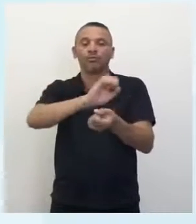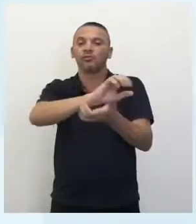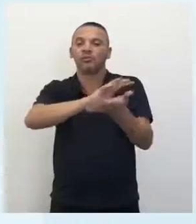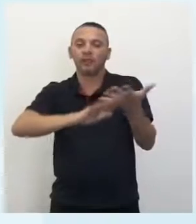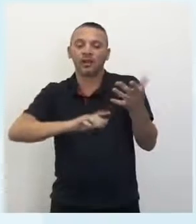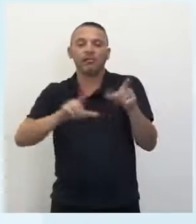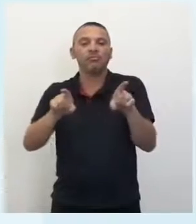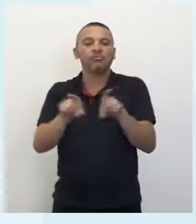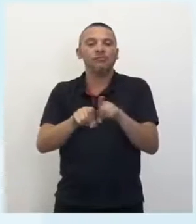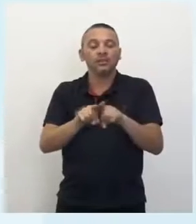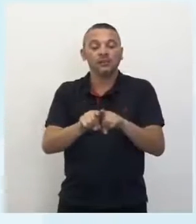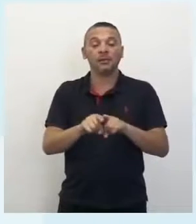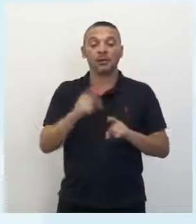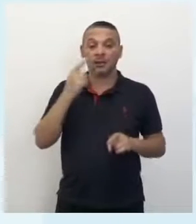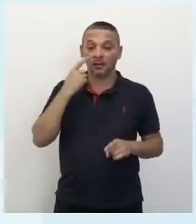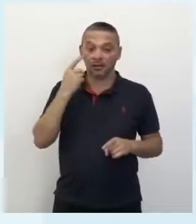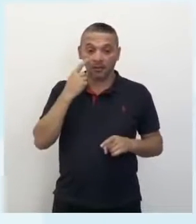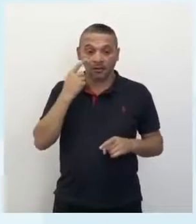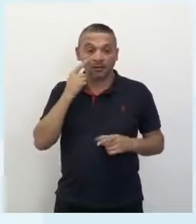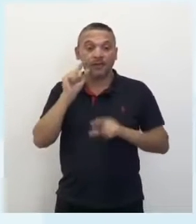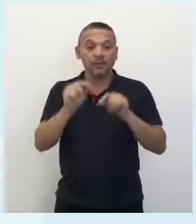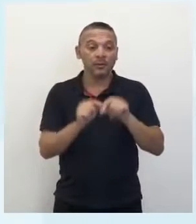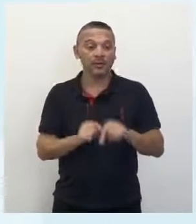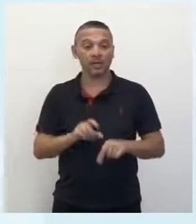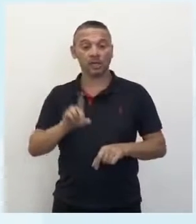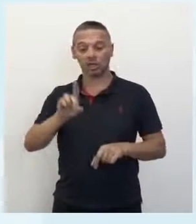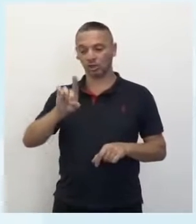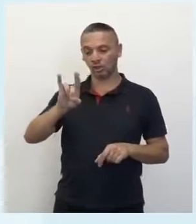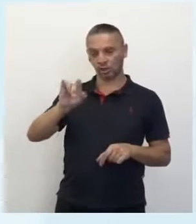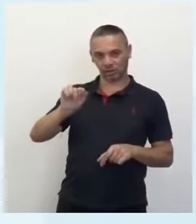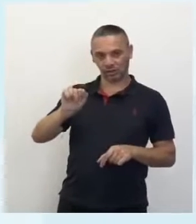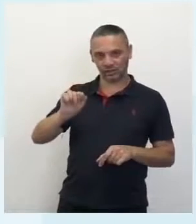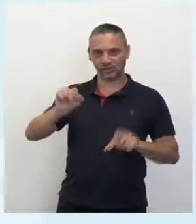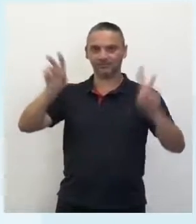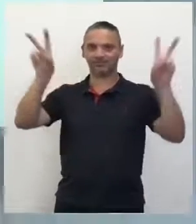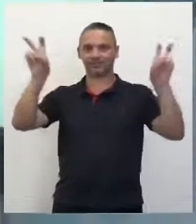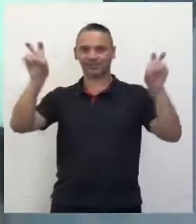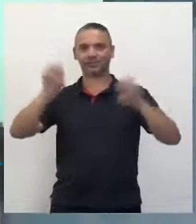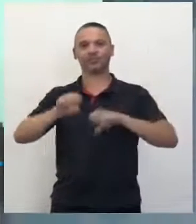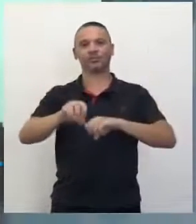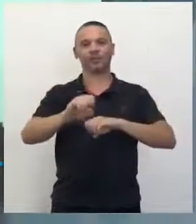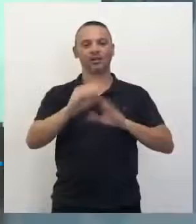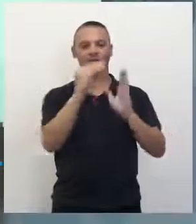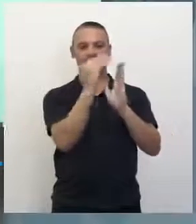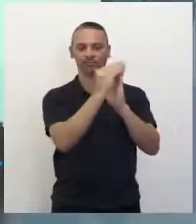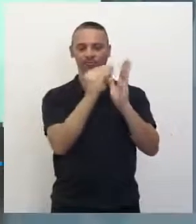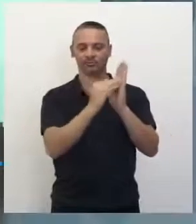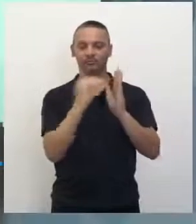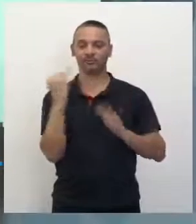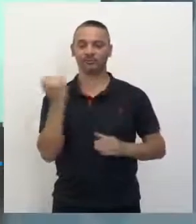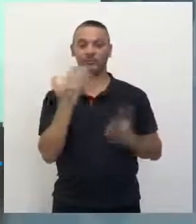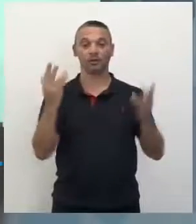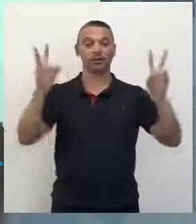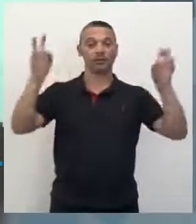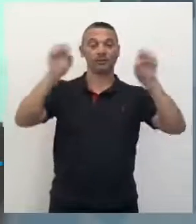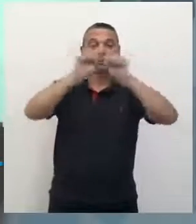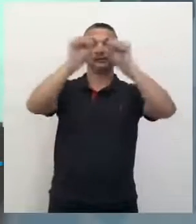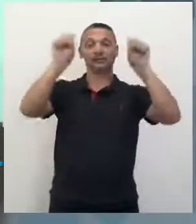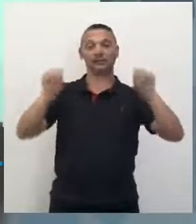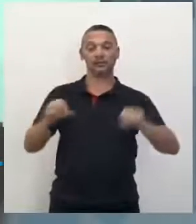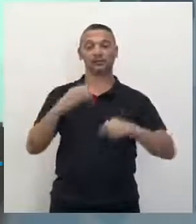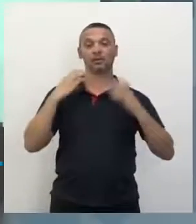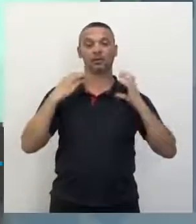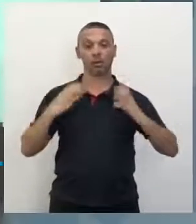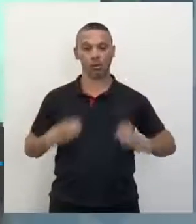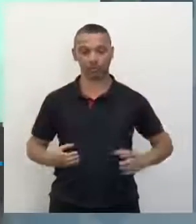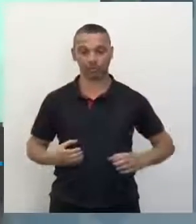atividades, e identifique, sempre com data, e o título da aula, tá bom? Então hoje é os sistemas do corpo, tá?